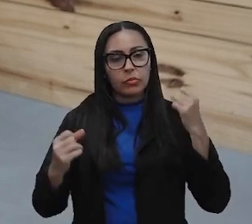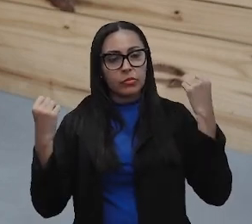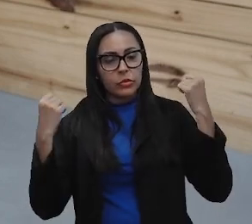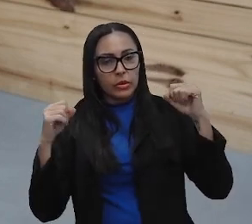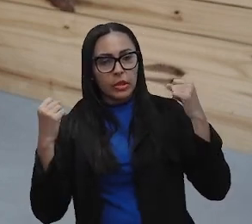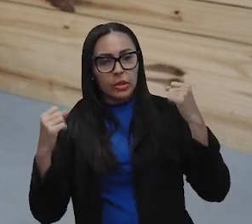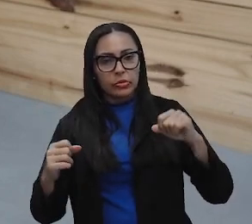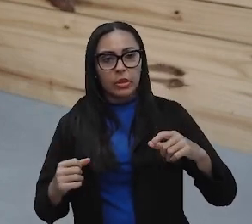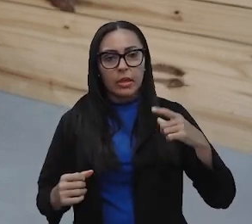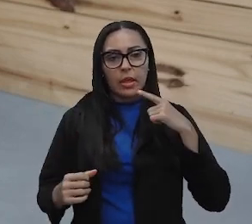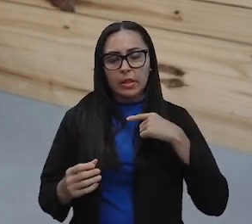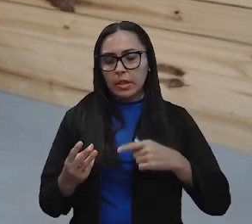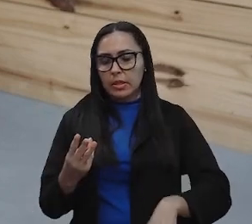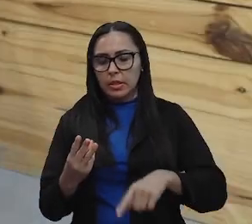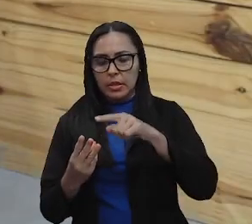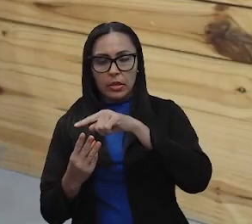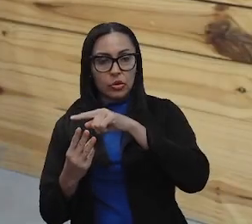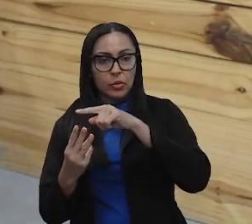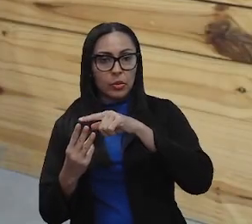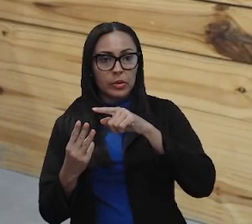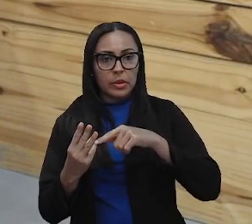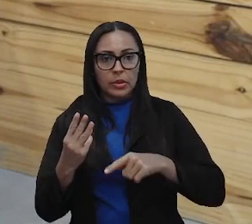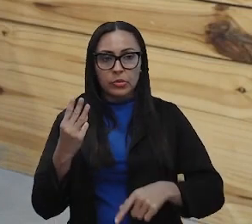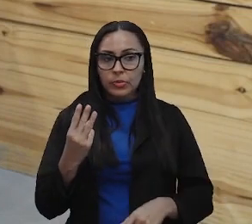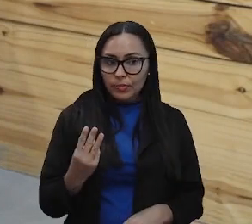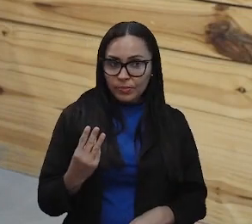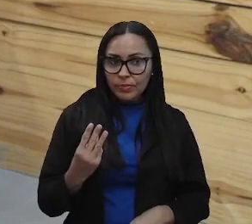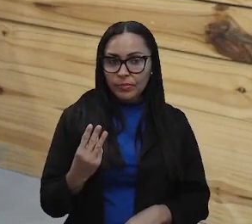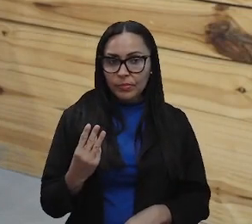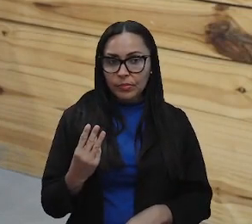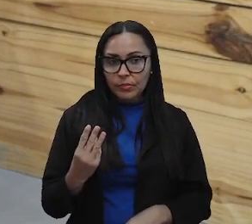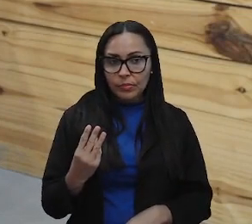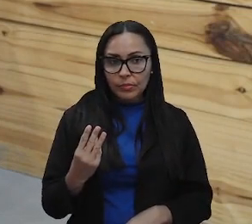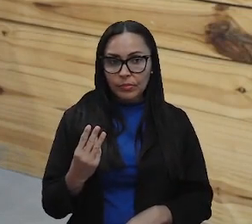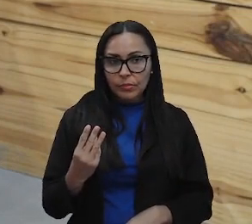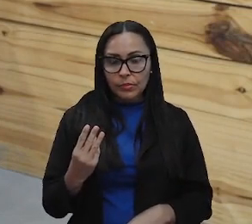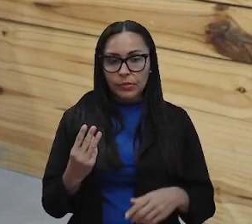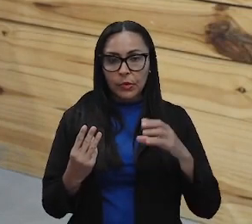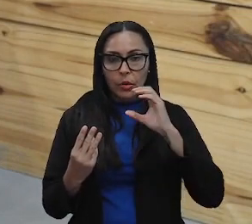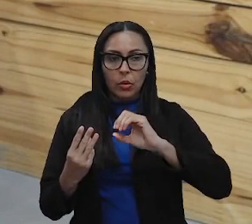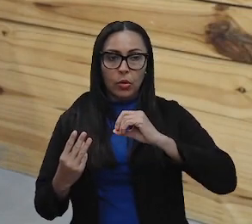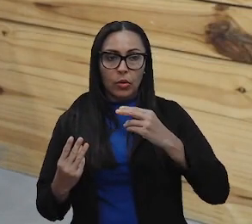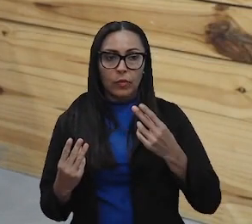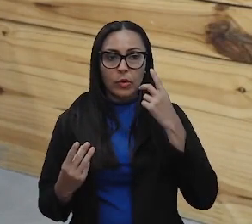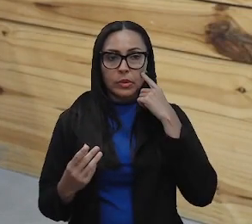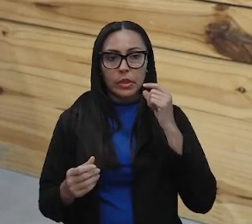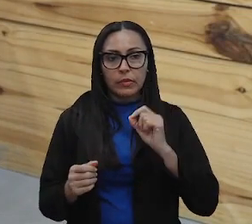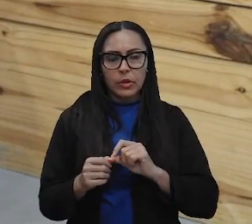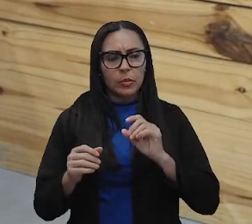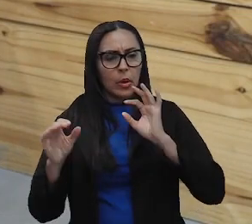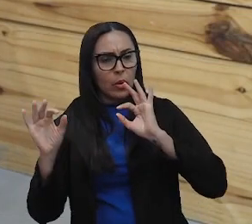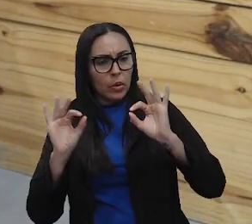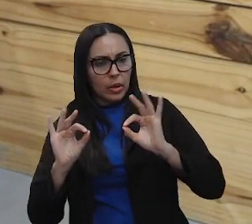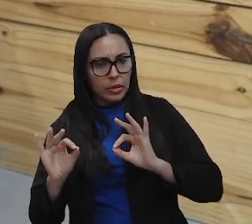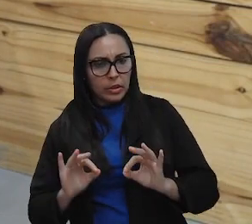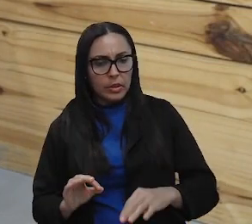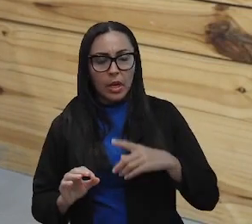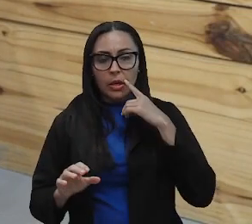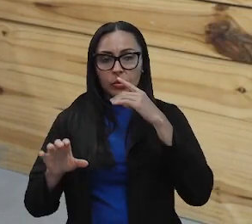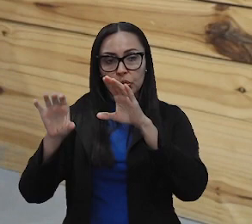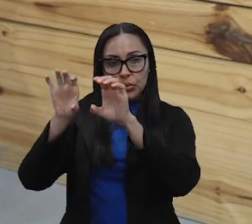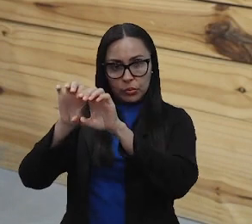tem 3 processos da ginástica laboral, são 3. Ou você faz a ginástica laboral para preparar as estruturas